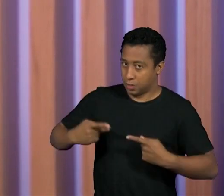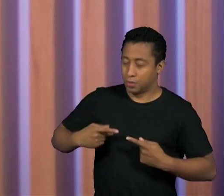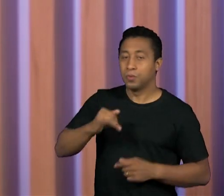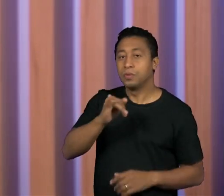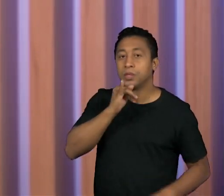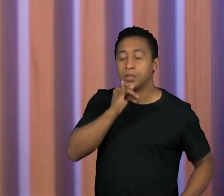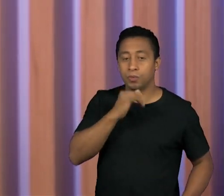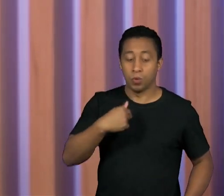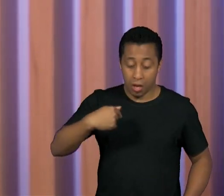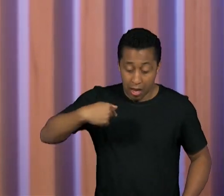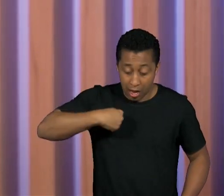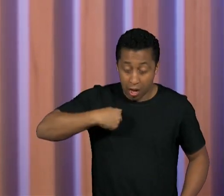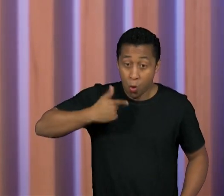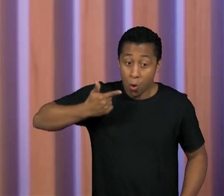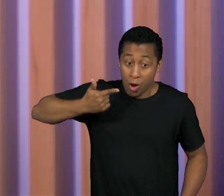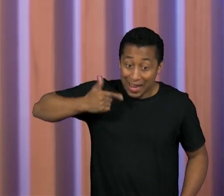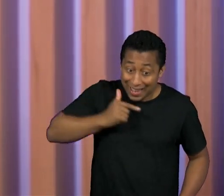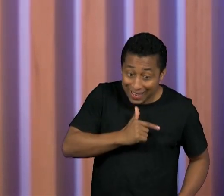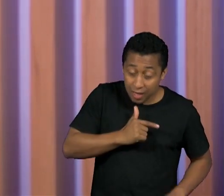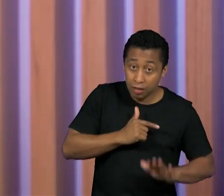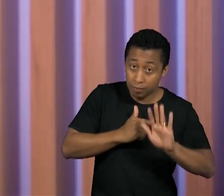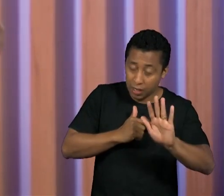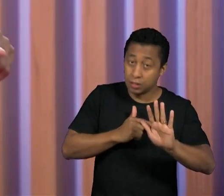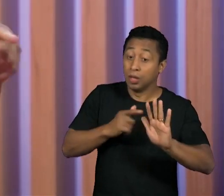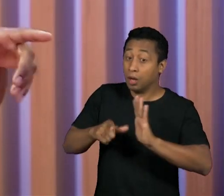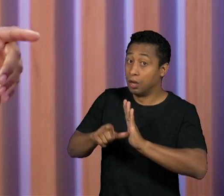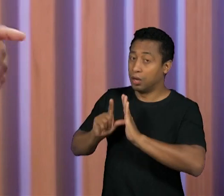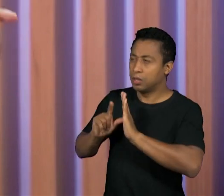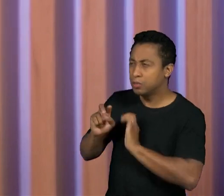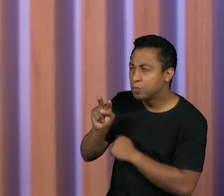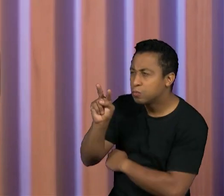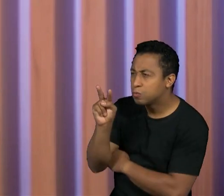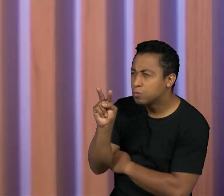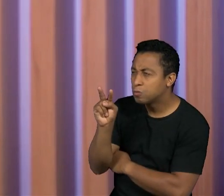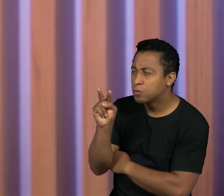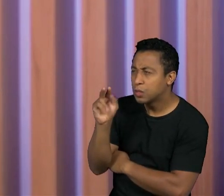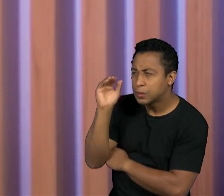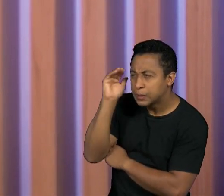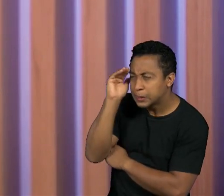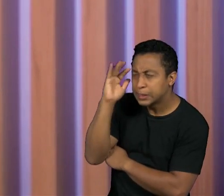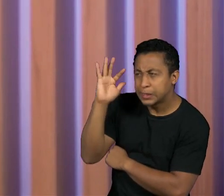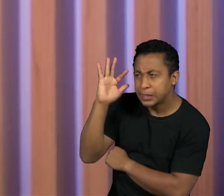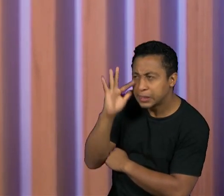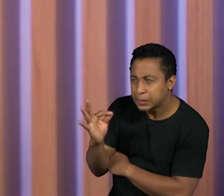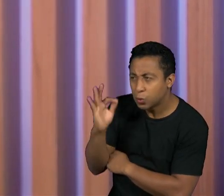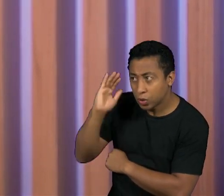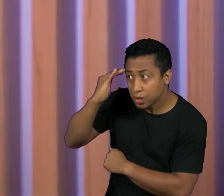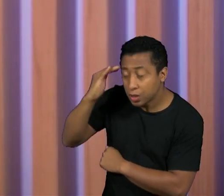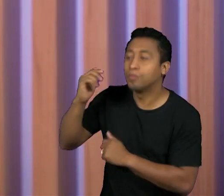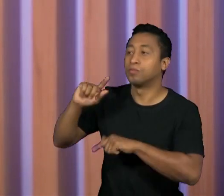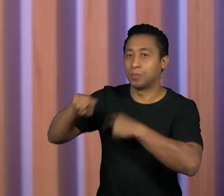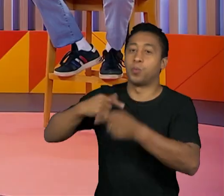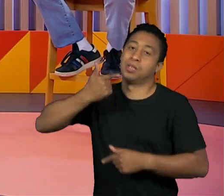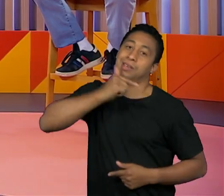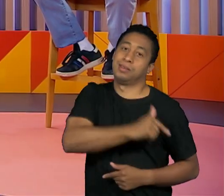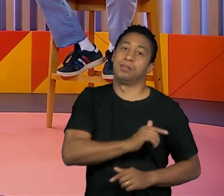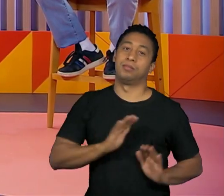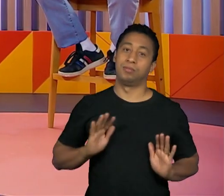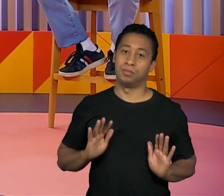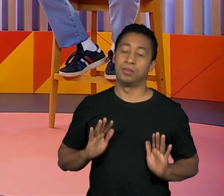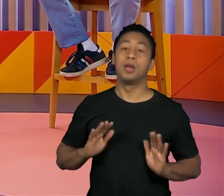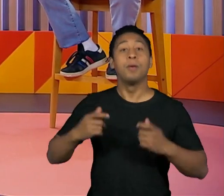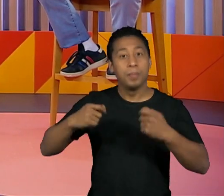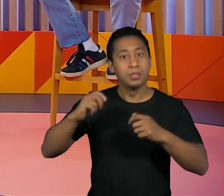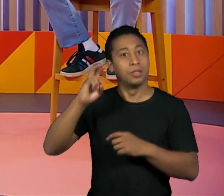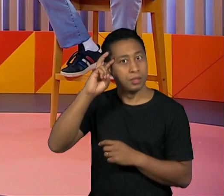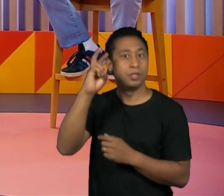rir se eu entender. Então, o riso, fundamentalmente, ele passa pela inteligência. Por isso, ele é